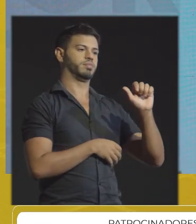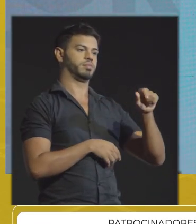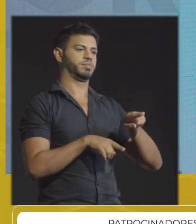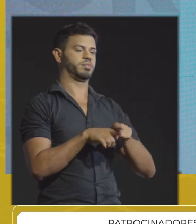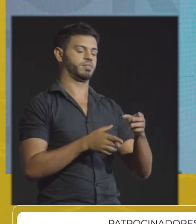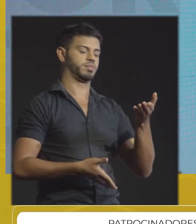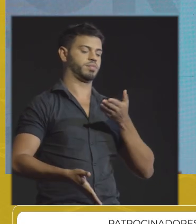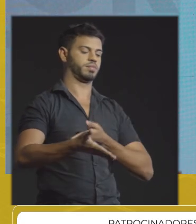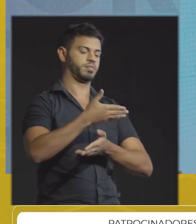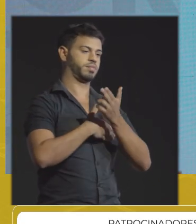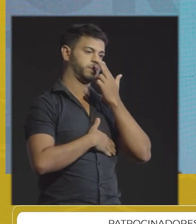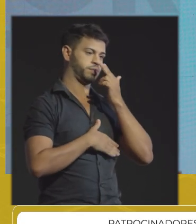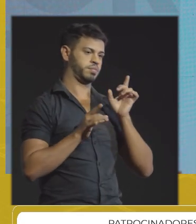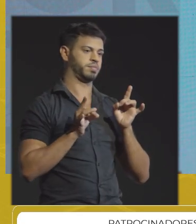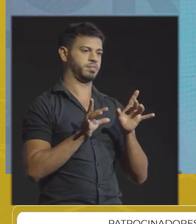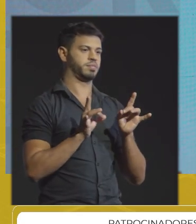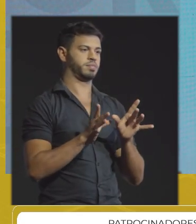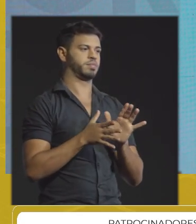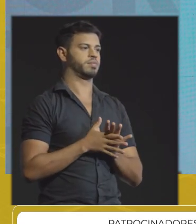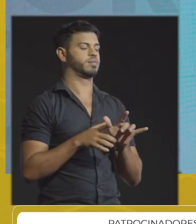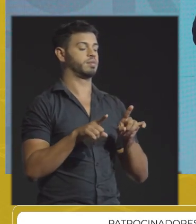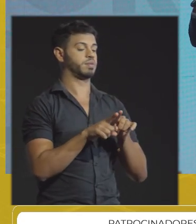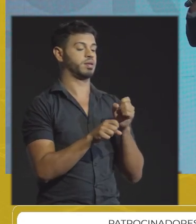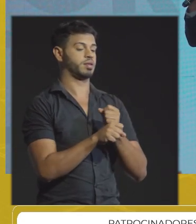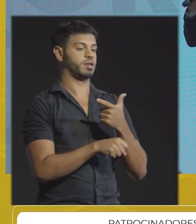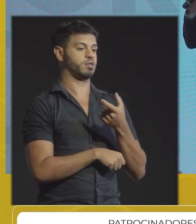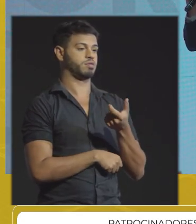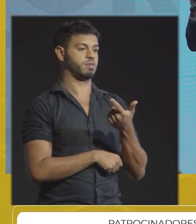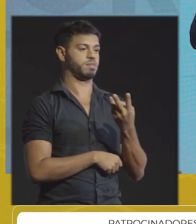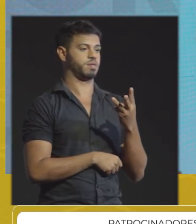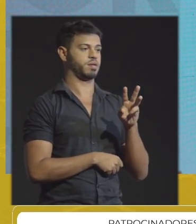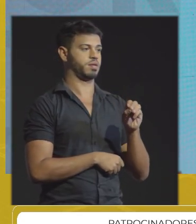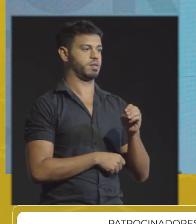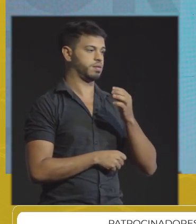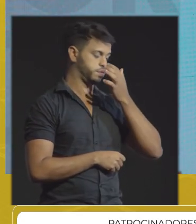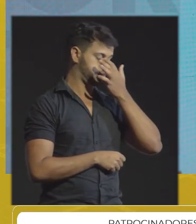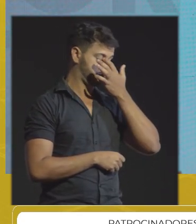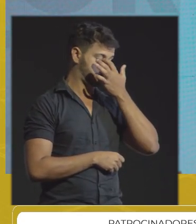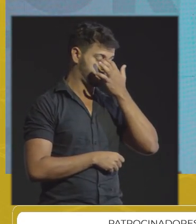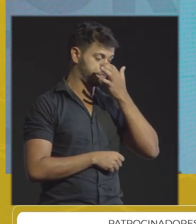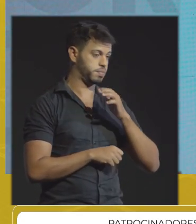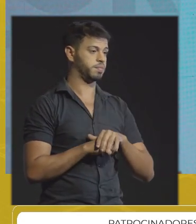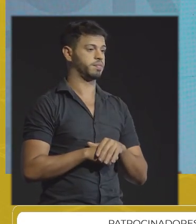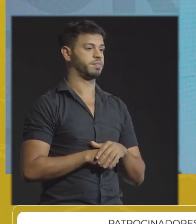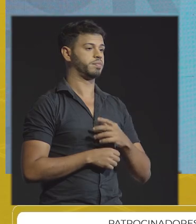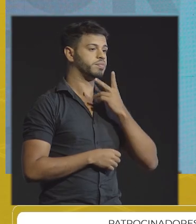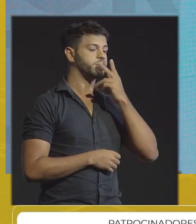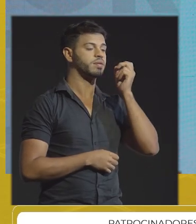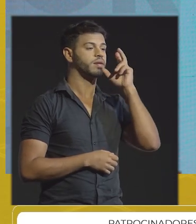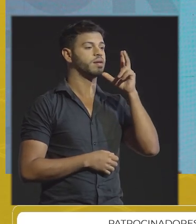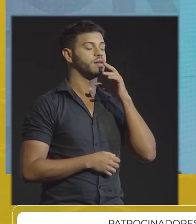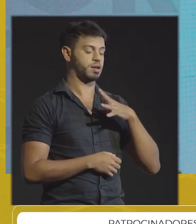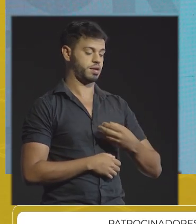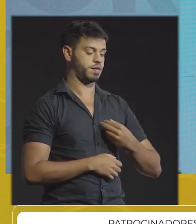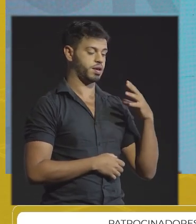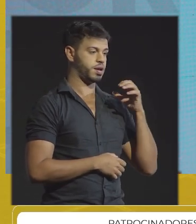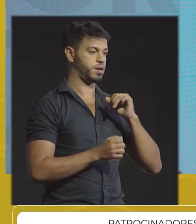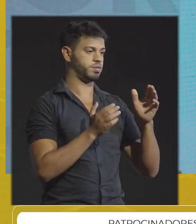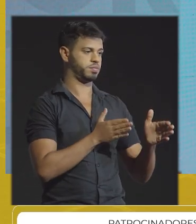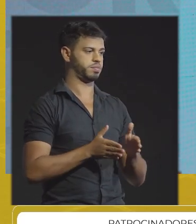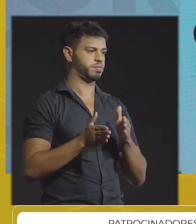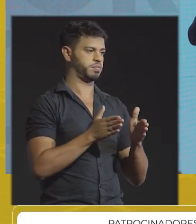compartilham o mesmo mercado né E até 2030 há a expectativa de que vire tudo Auto